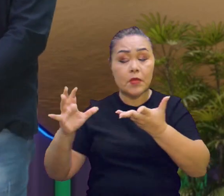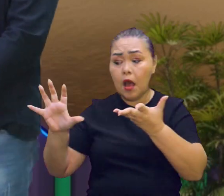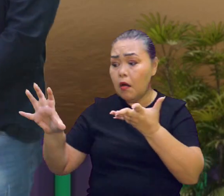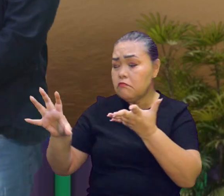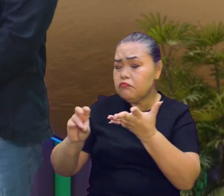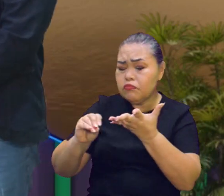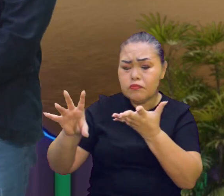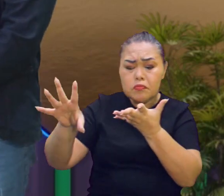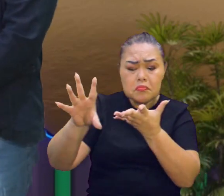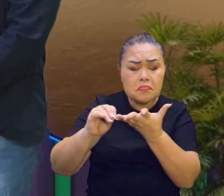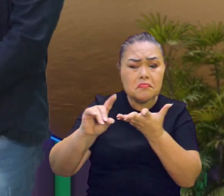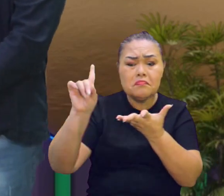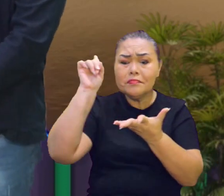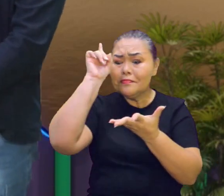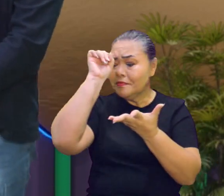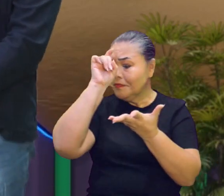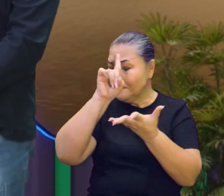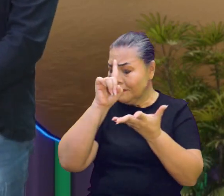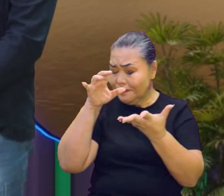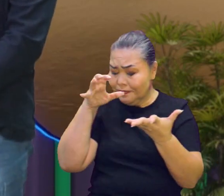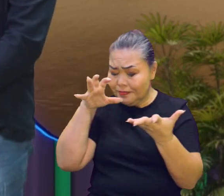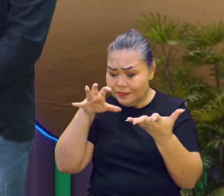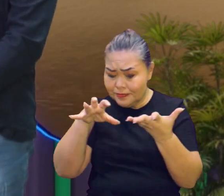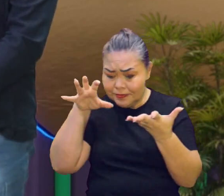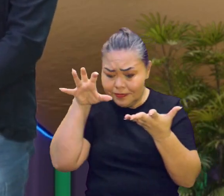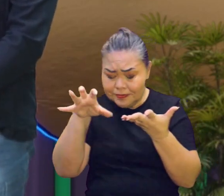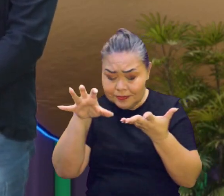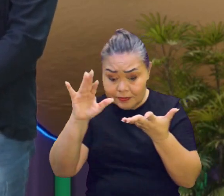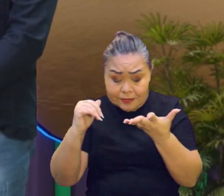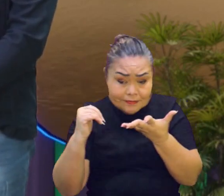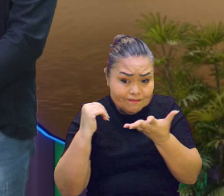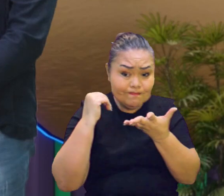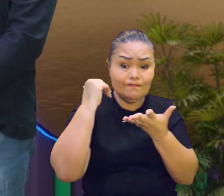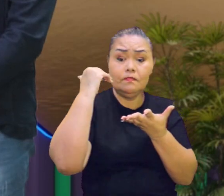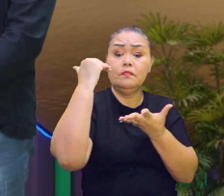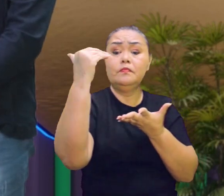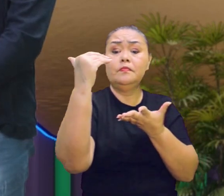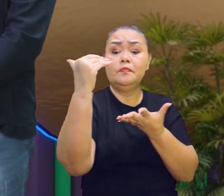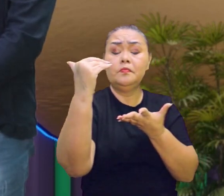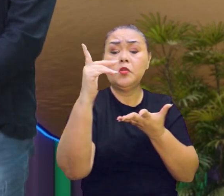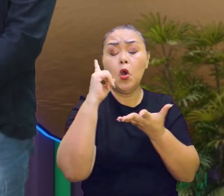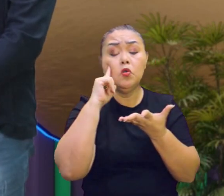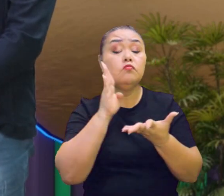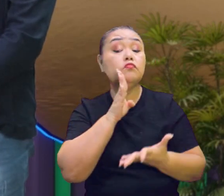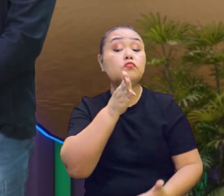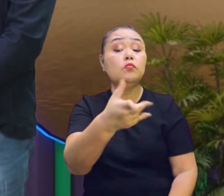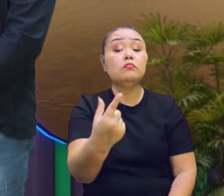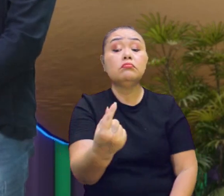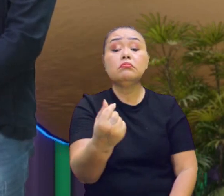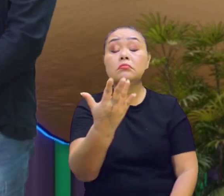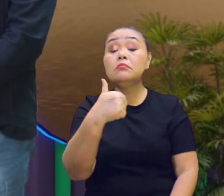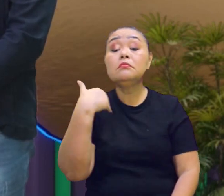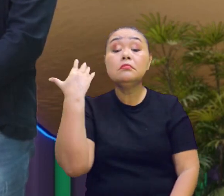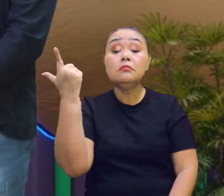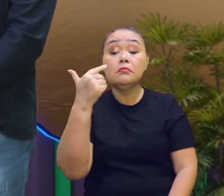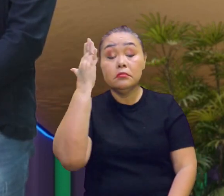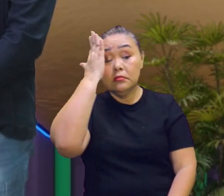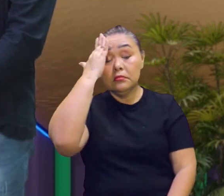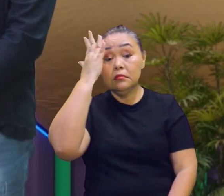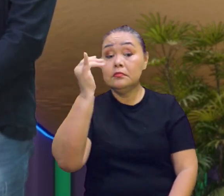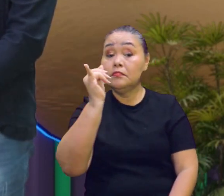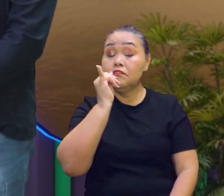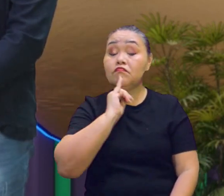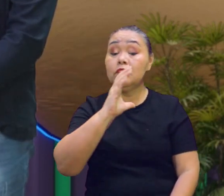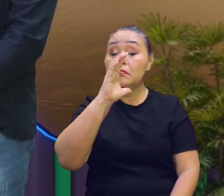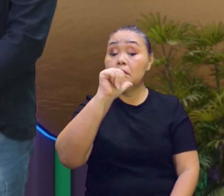de complexidades que vão além apenas da questão econômica para a gente entender por que, por